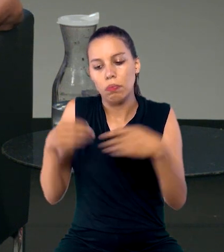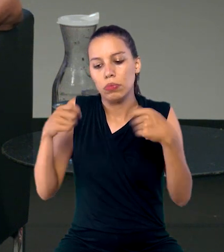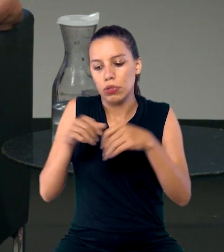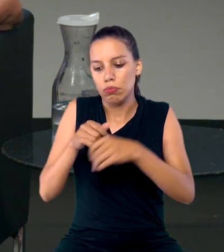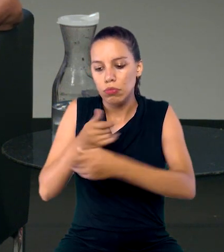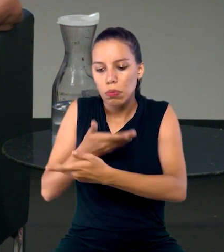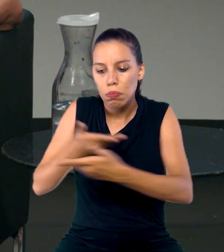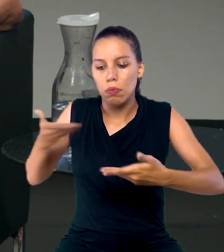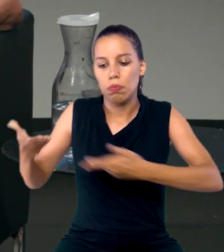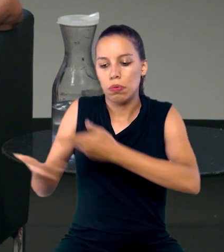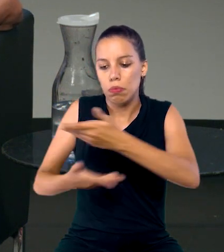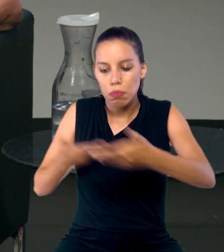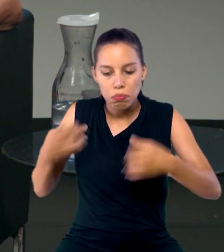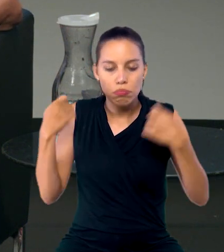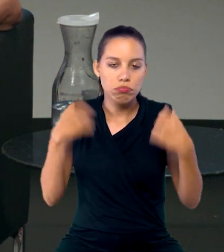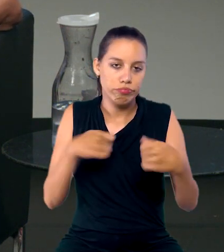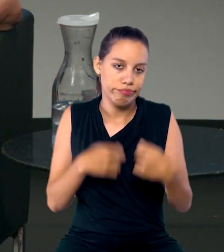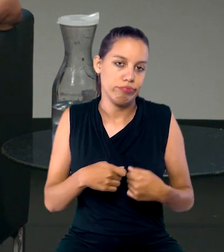fazer comunidade.